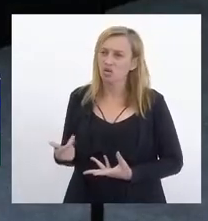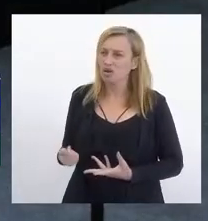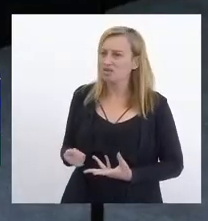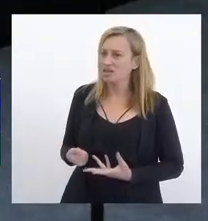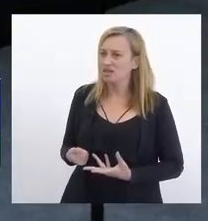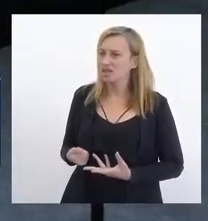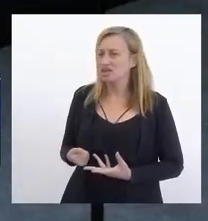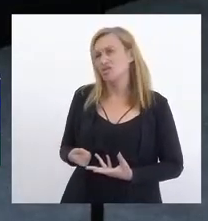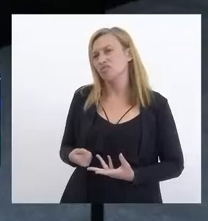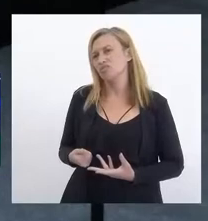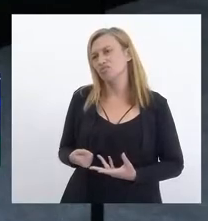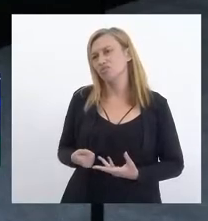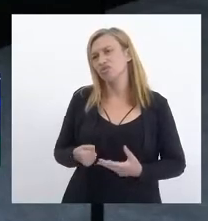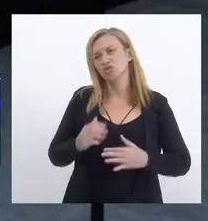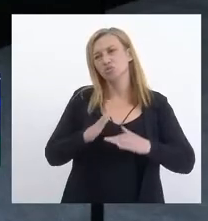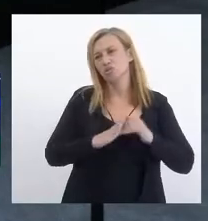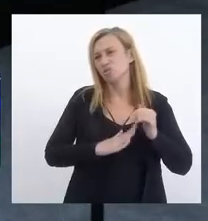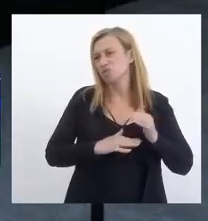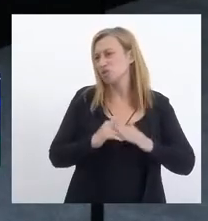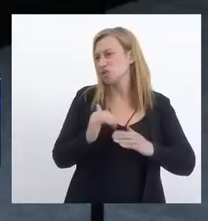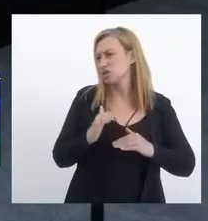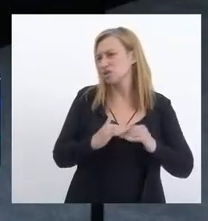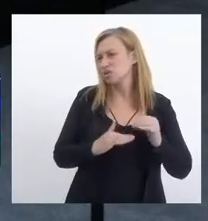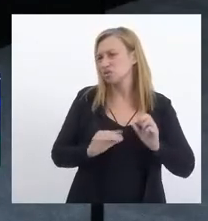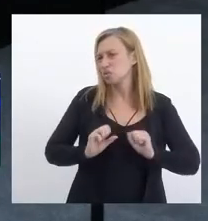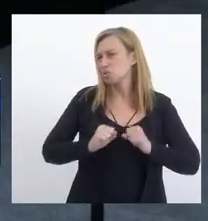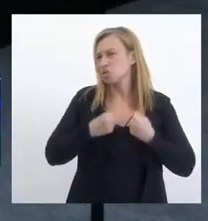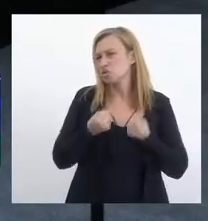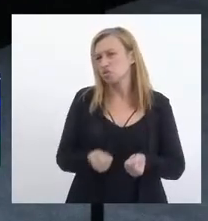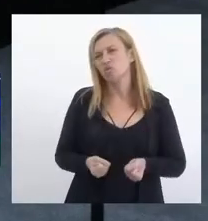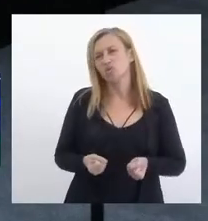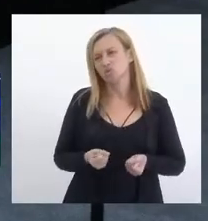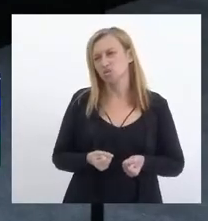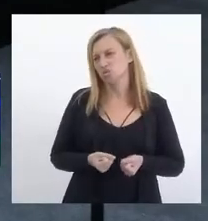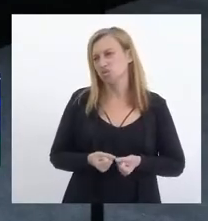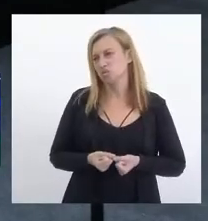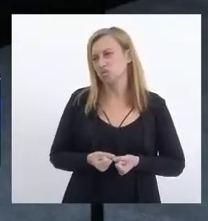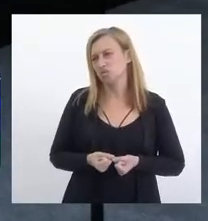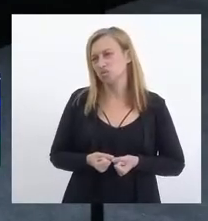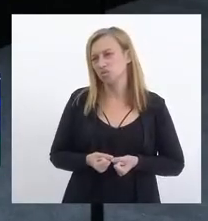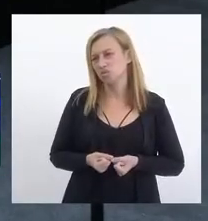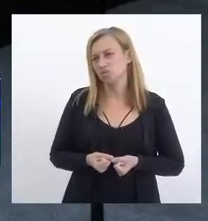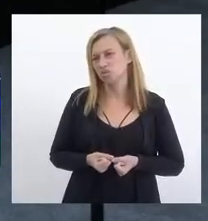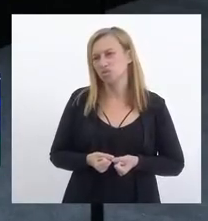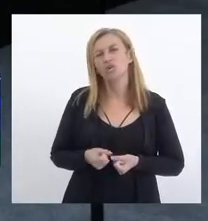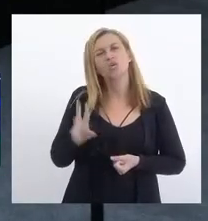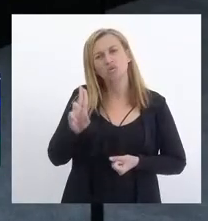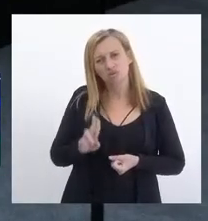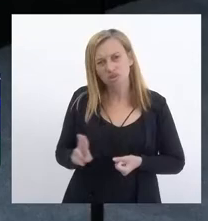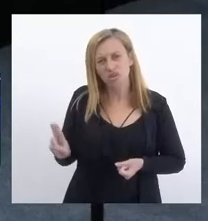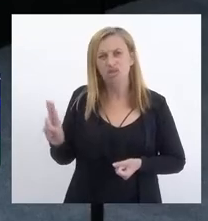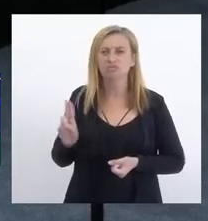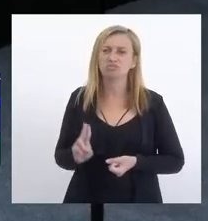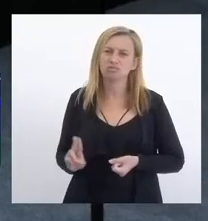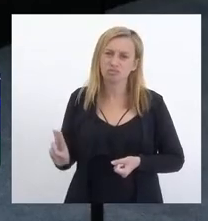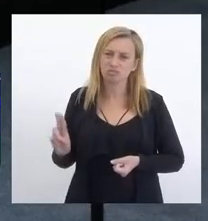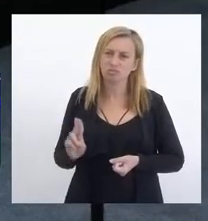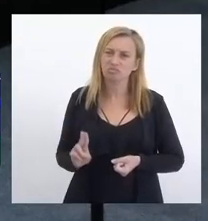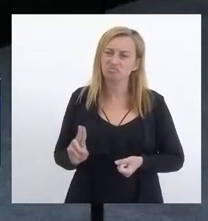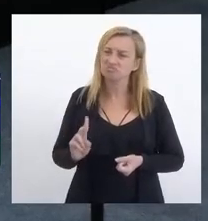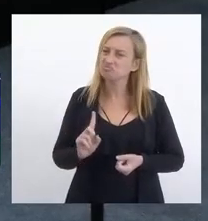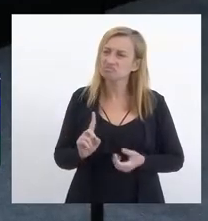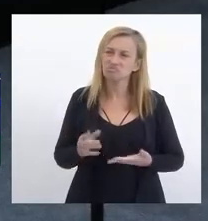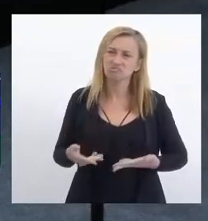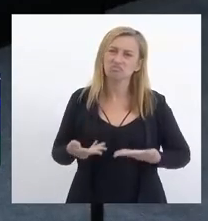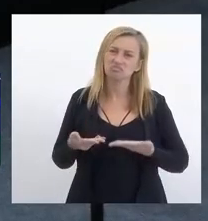docente da UESO, não obstante o esforço dos seus profissionais, uma universidade que não